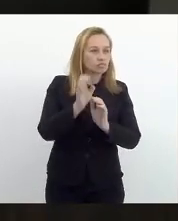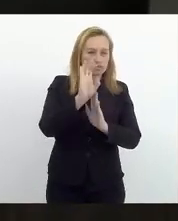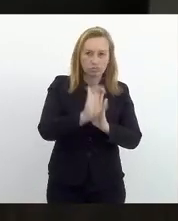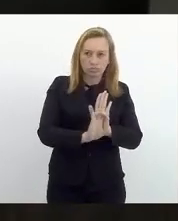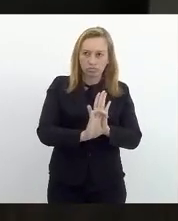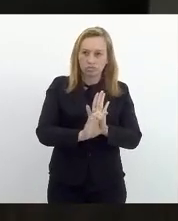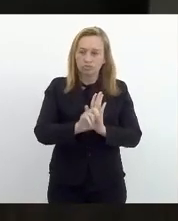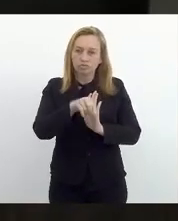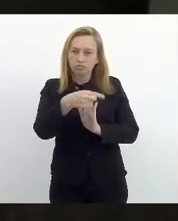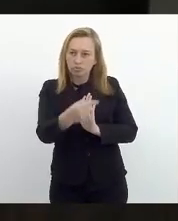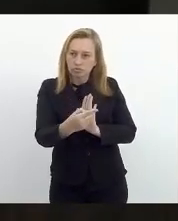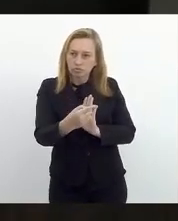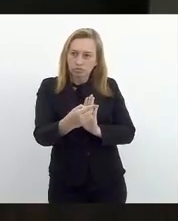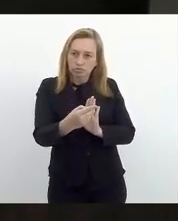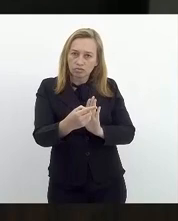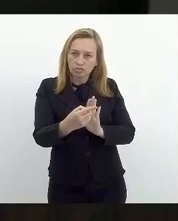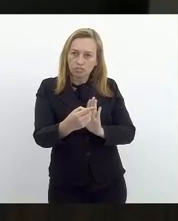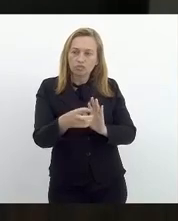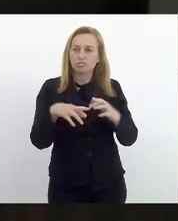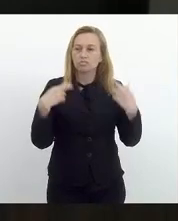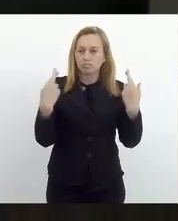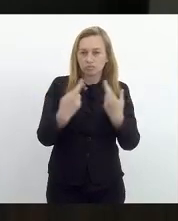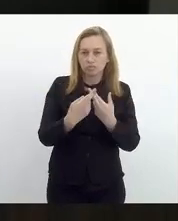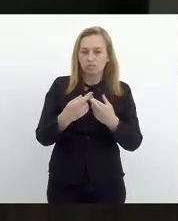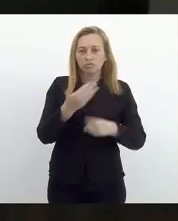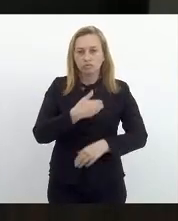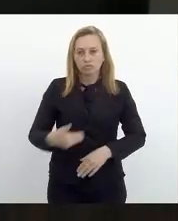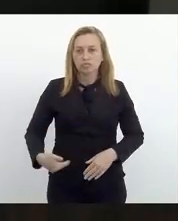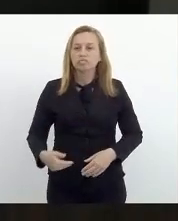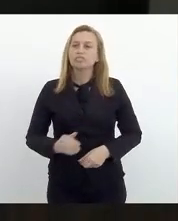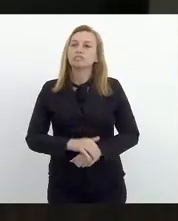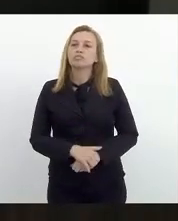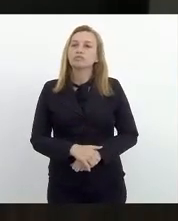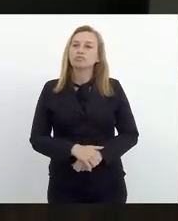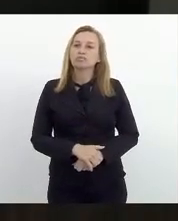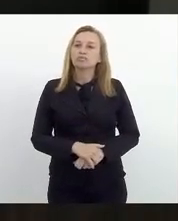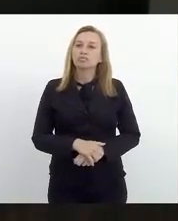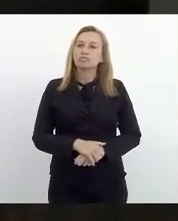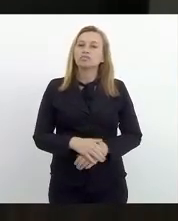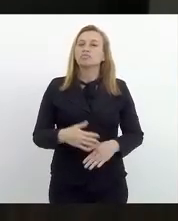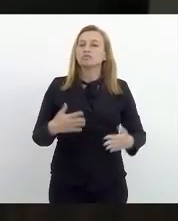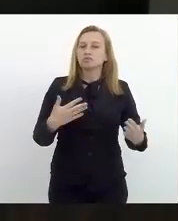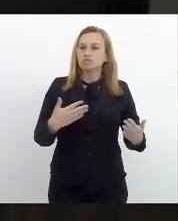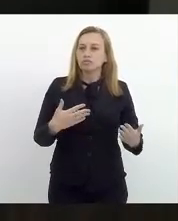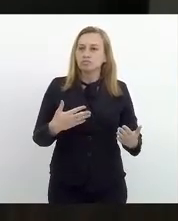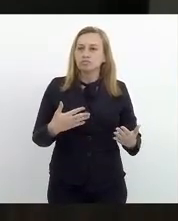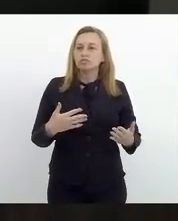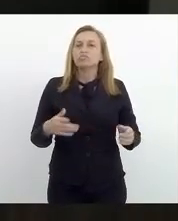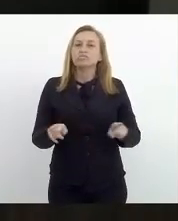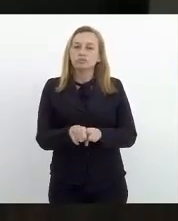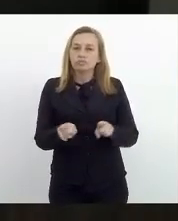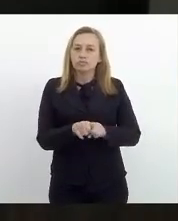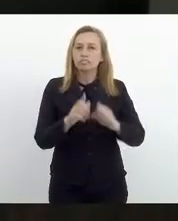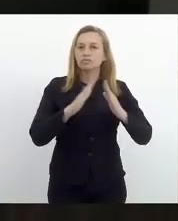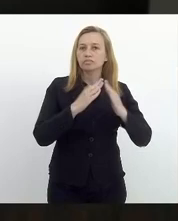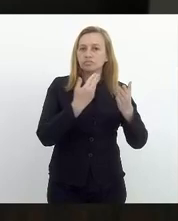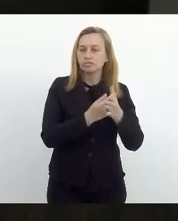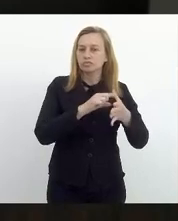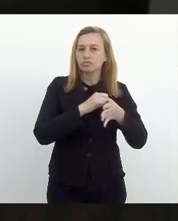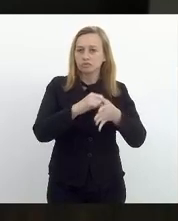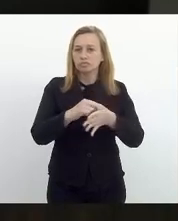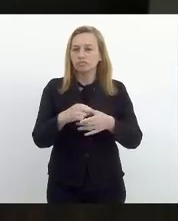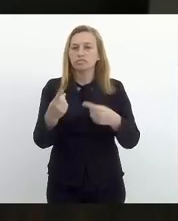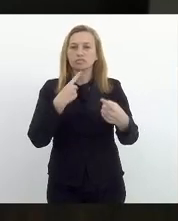uma outra rodada de audiências públicas é isso em paralelo as discussões no colégio de líderes com os deputados